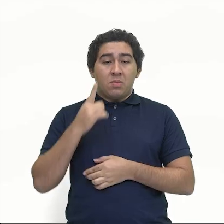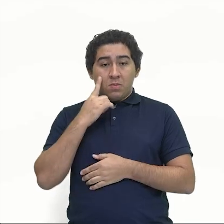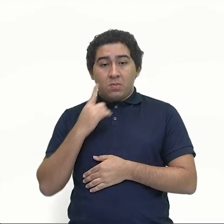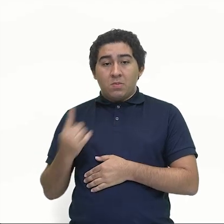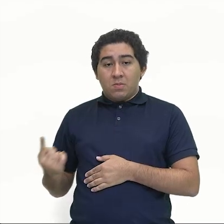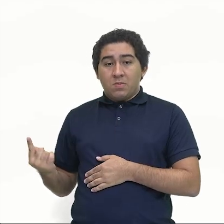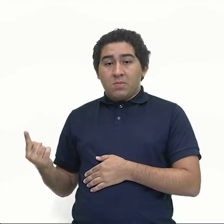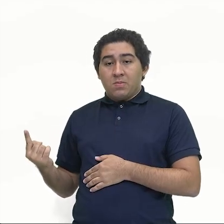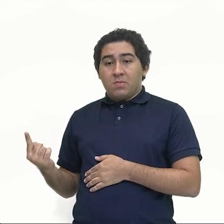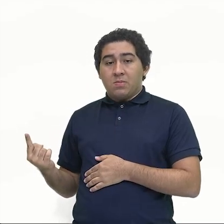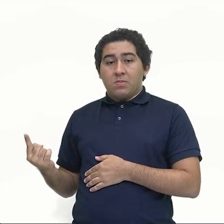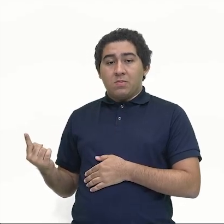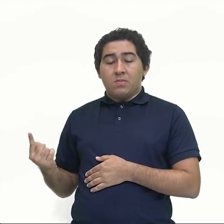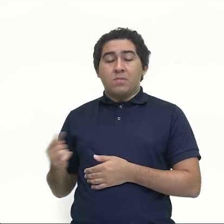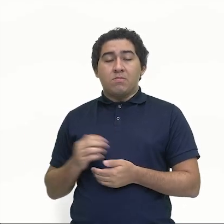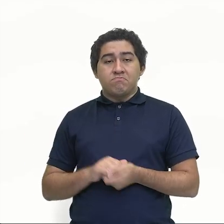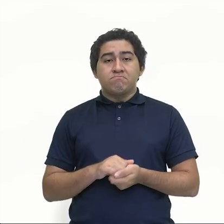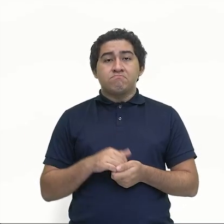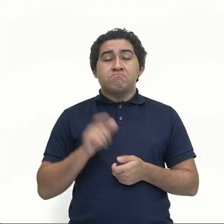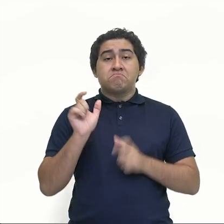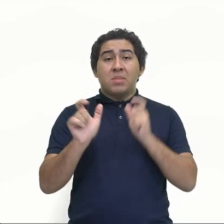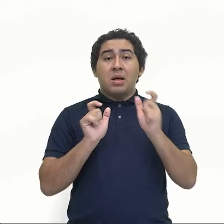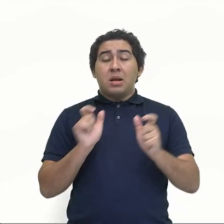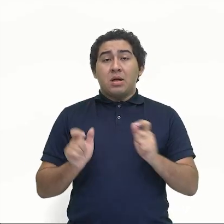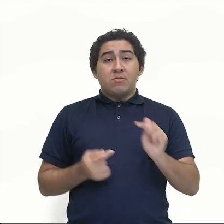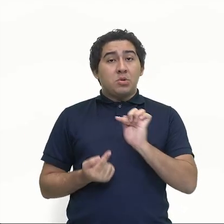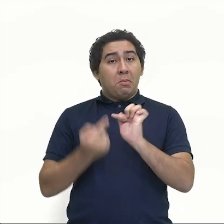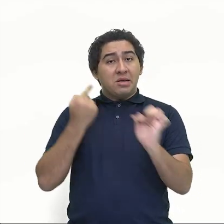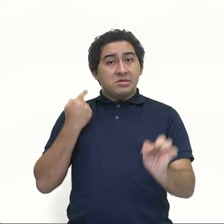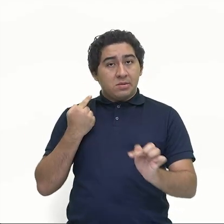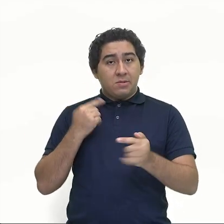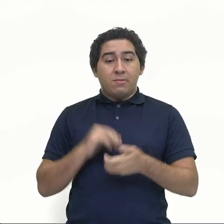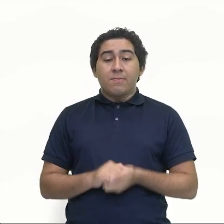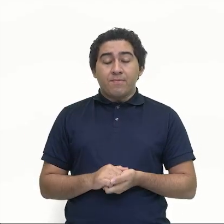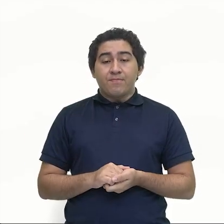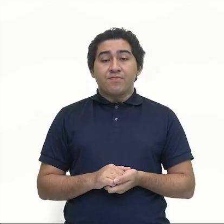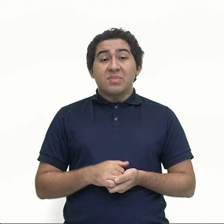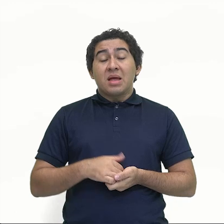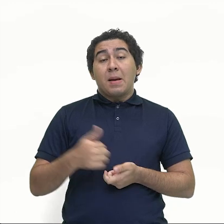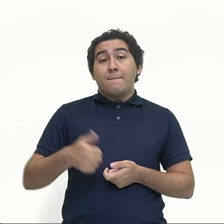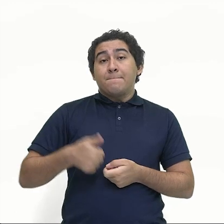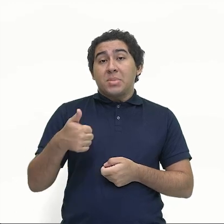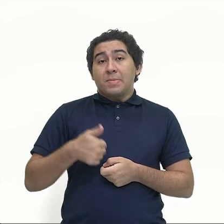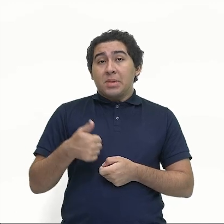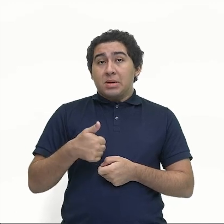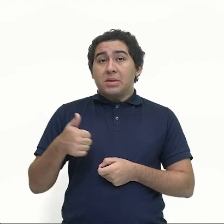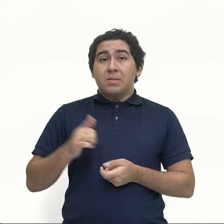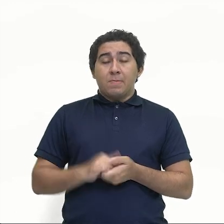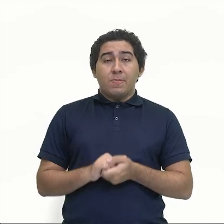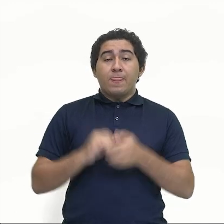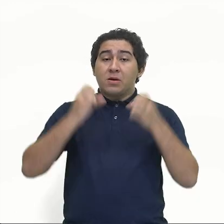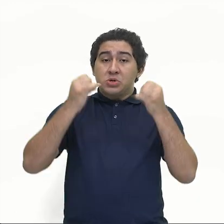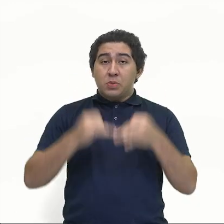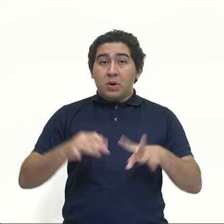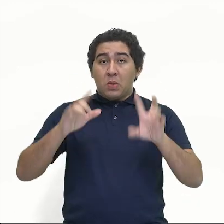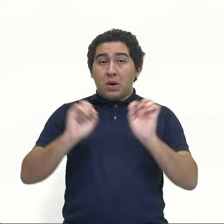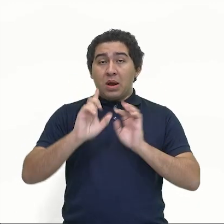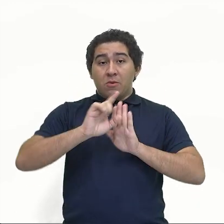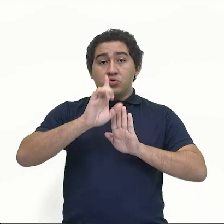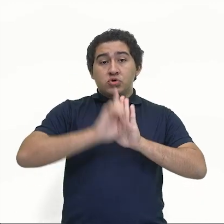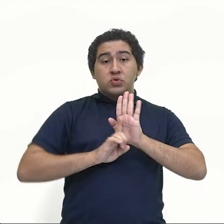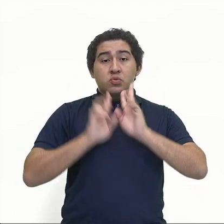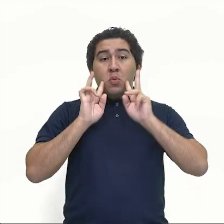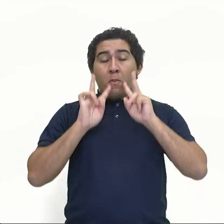redress, são palavras antigas. Essa é a primeira emenda que fala sobre os direitos do